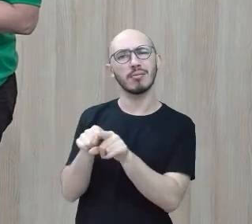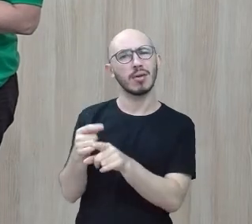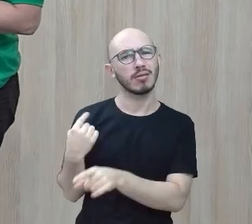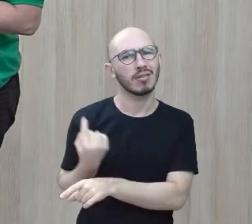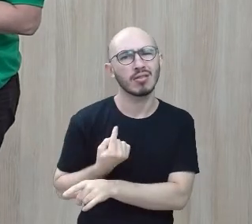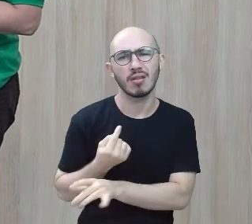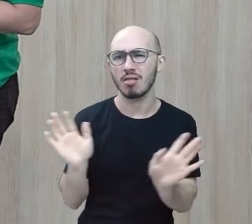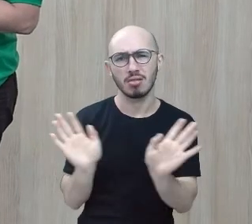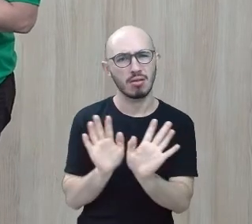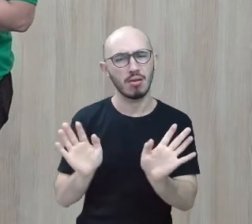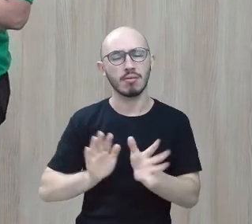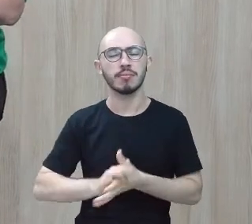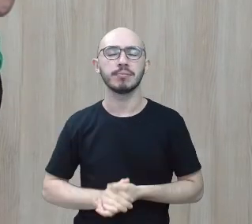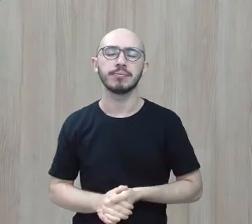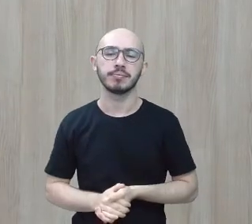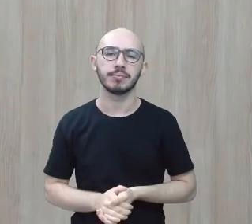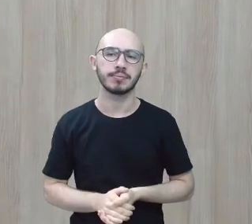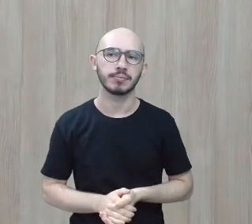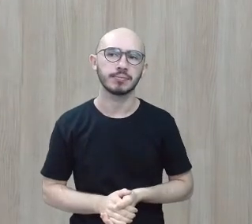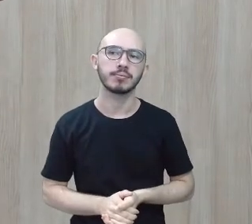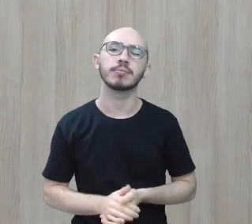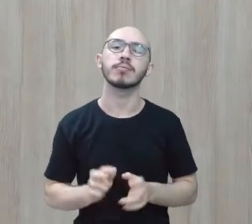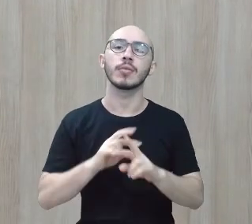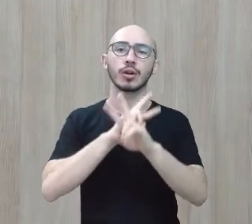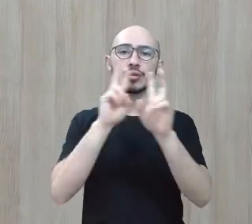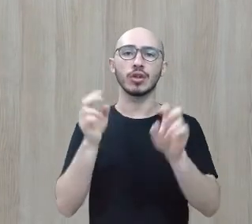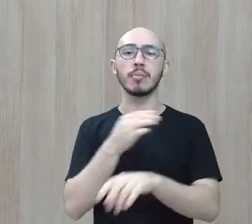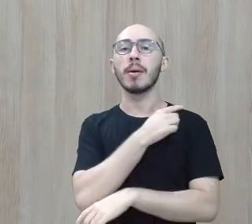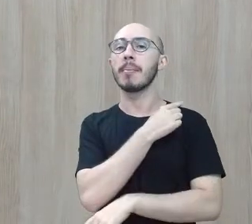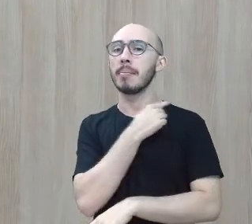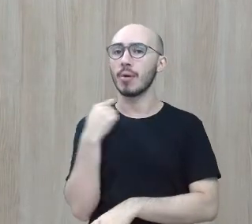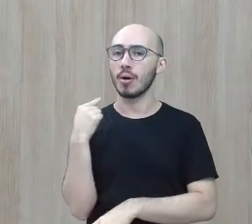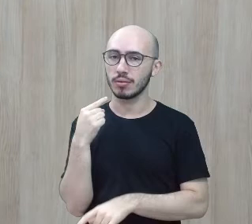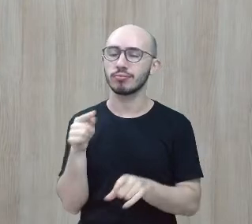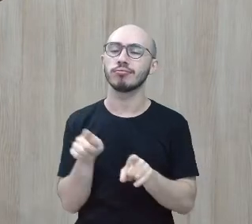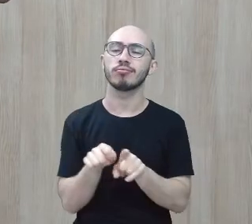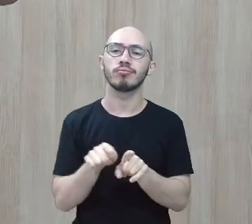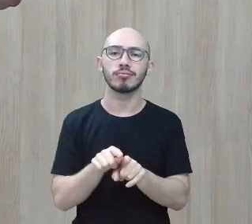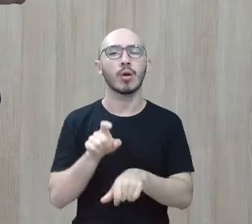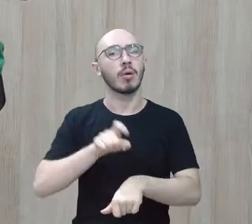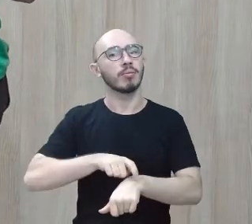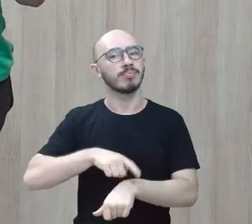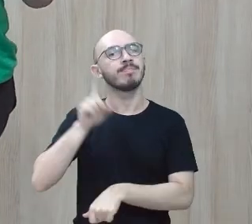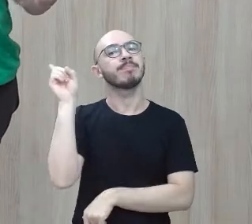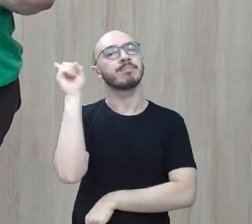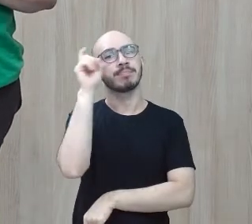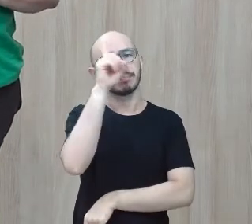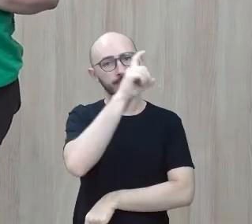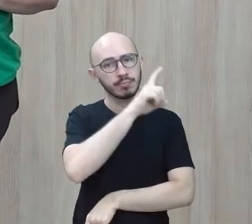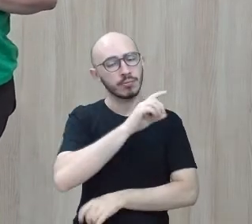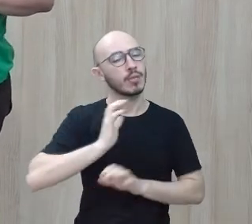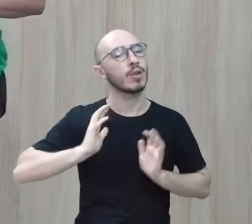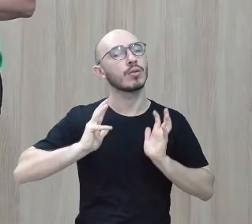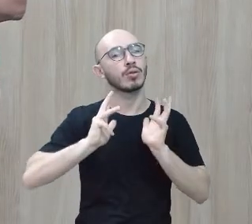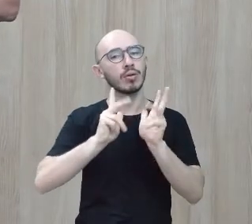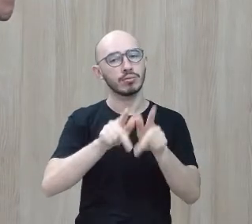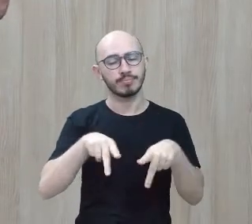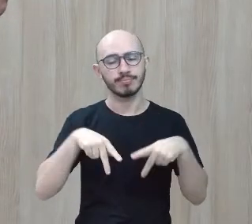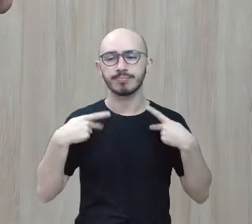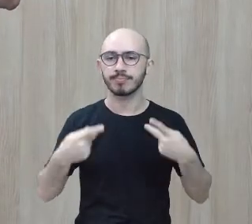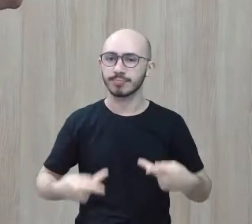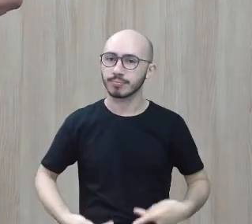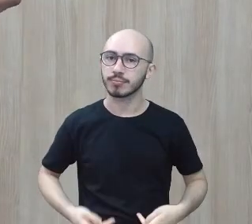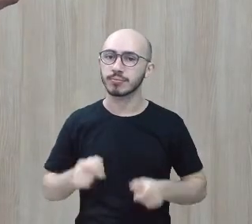sofrimento. Então, gente, a morte também, não é? Momento muito difícil para todos os seres humanos. E aí